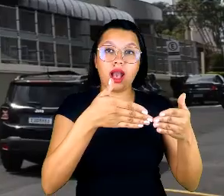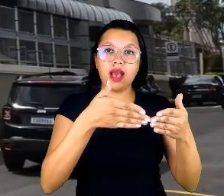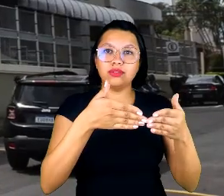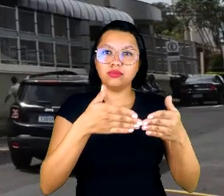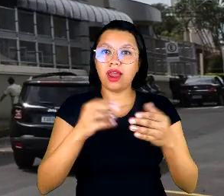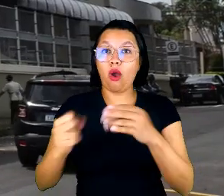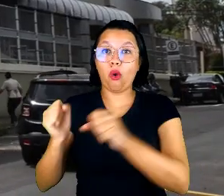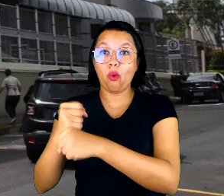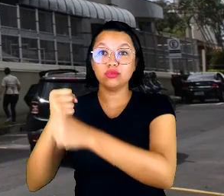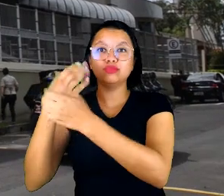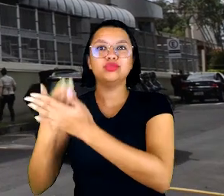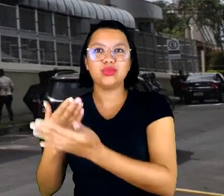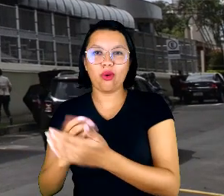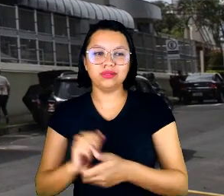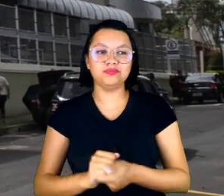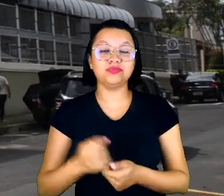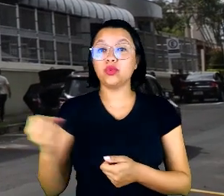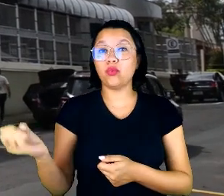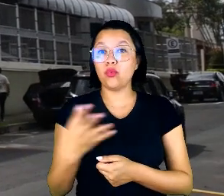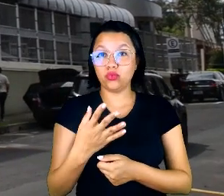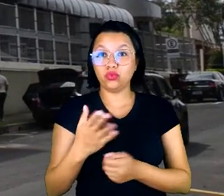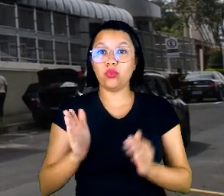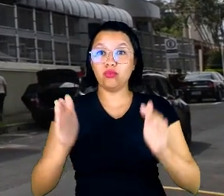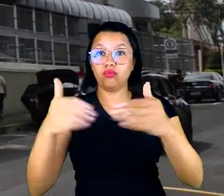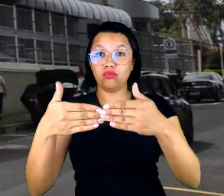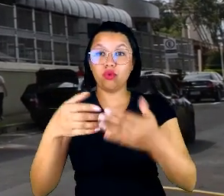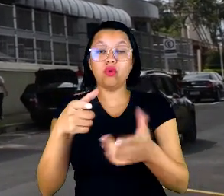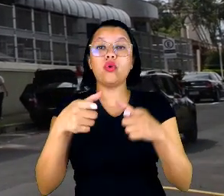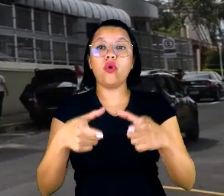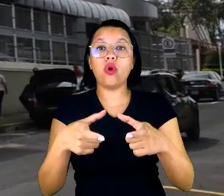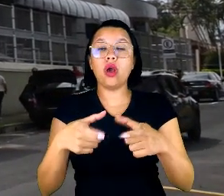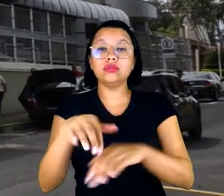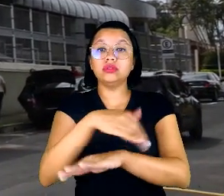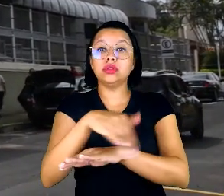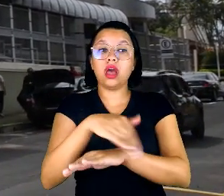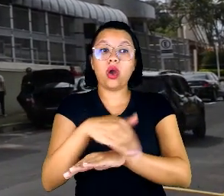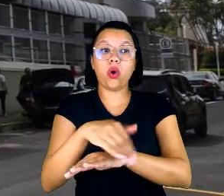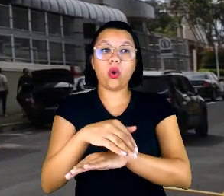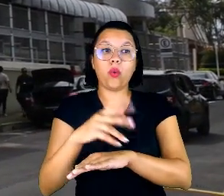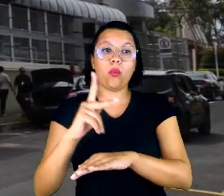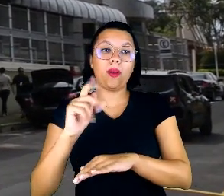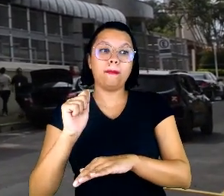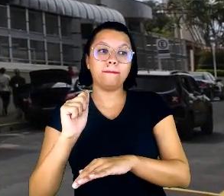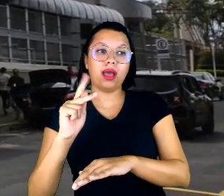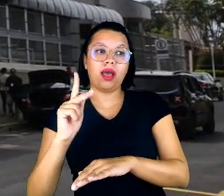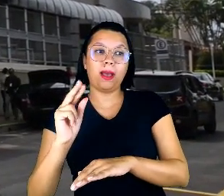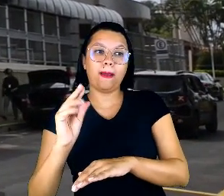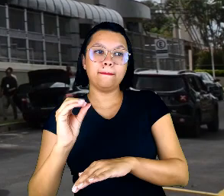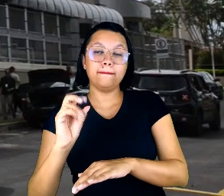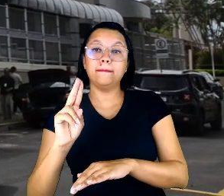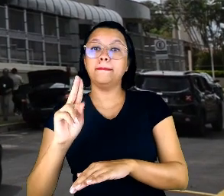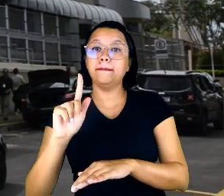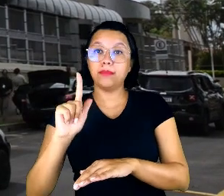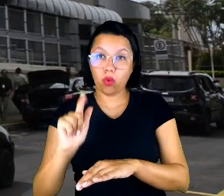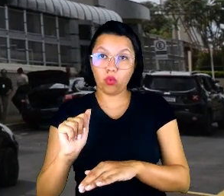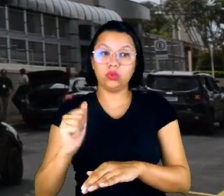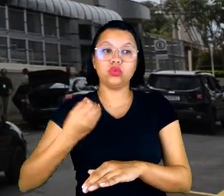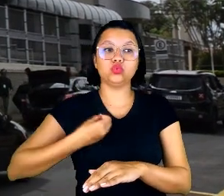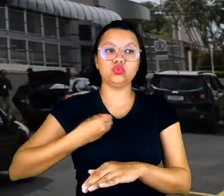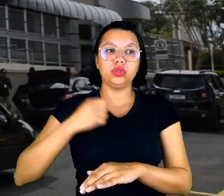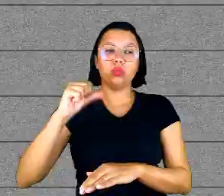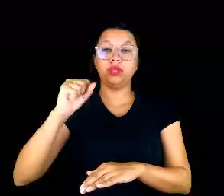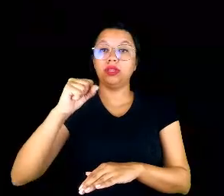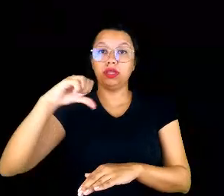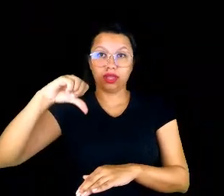escola. O novo fórum está localizado na Rua Papoula, número 89, Vila Paraíso,